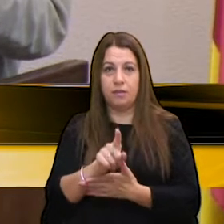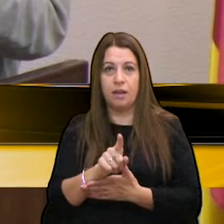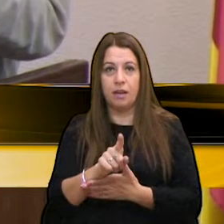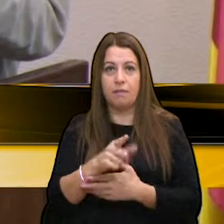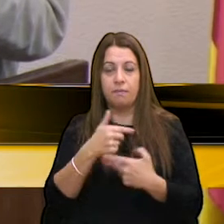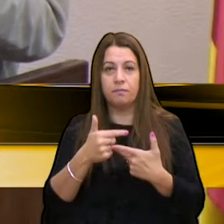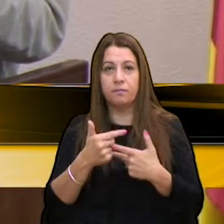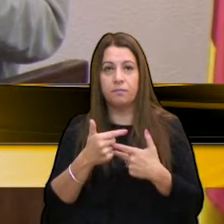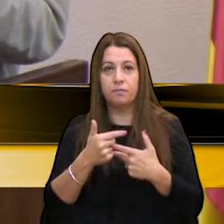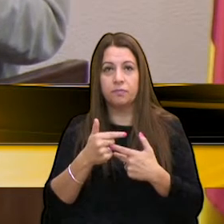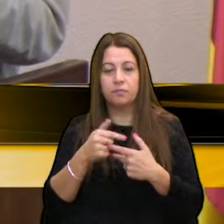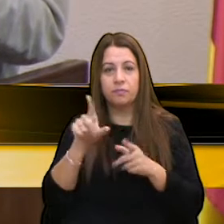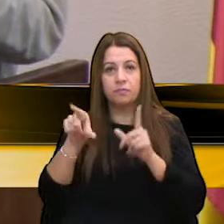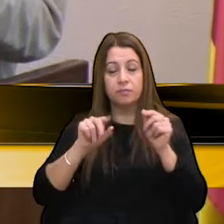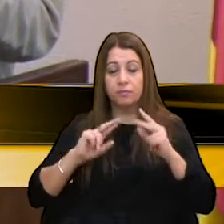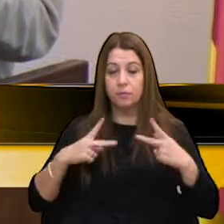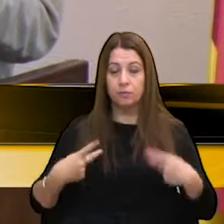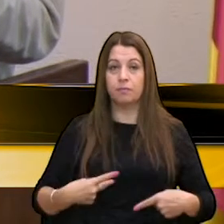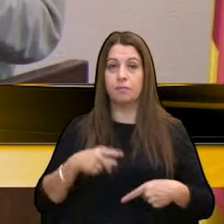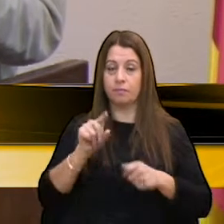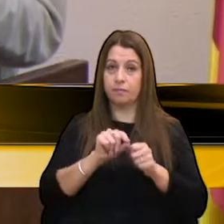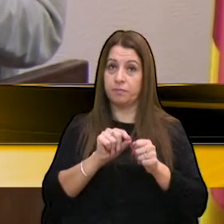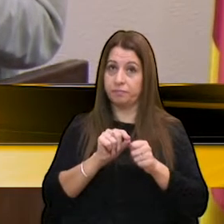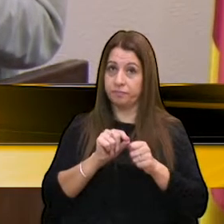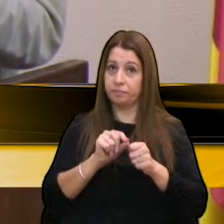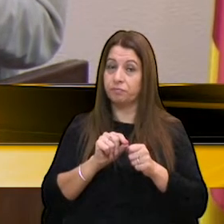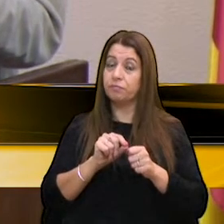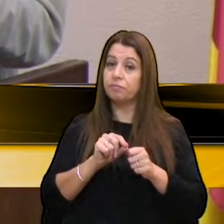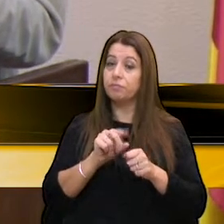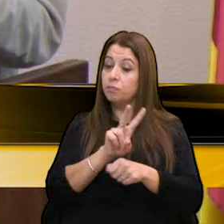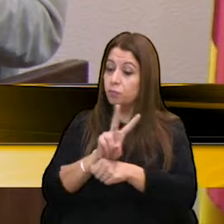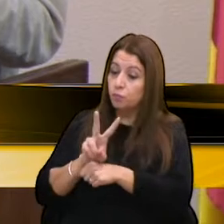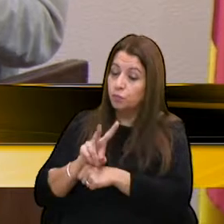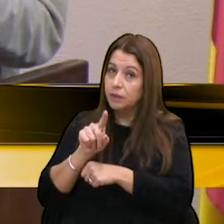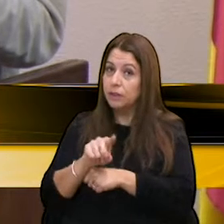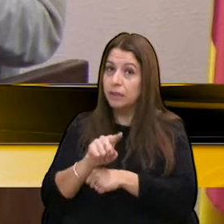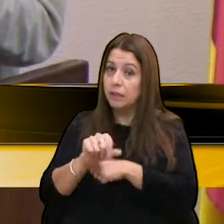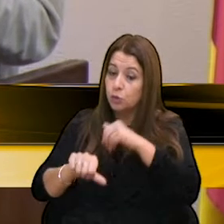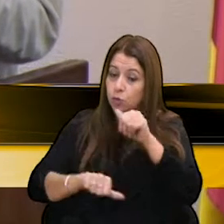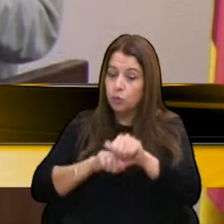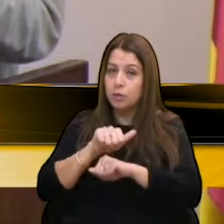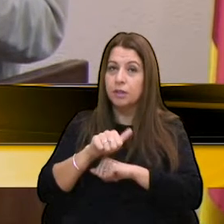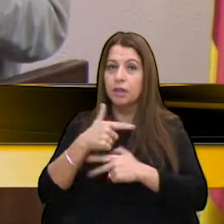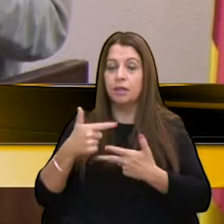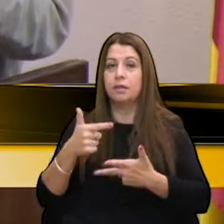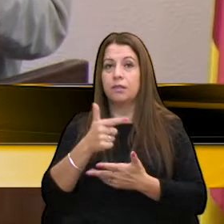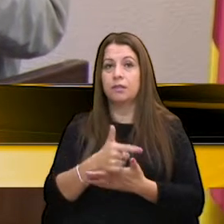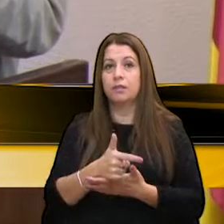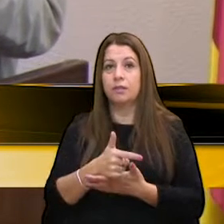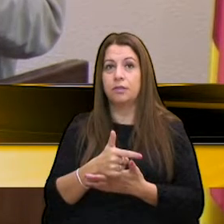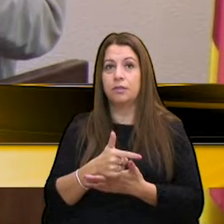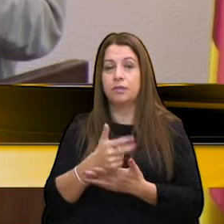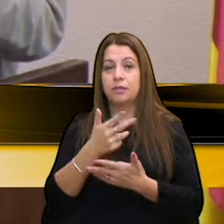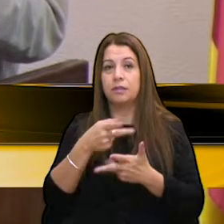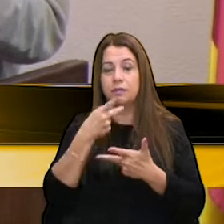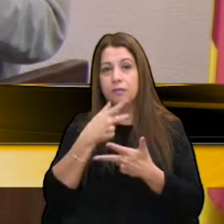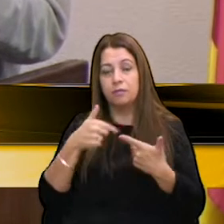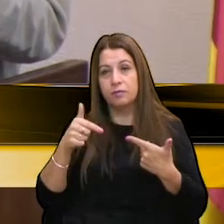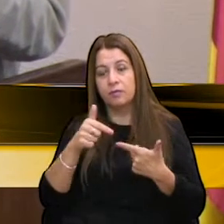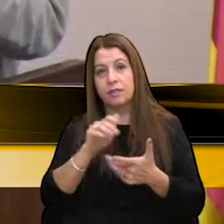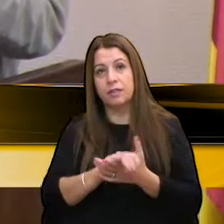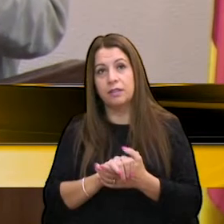reconhecer a história da humanidade, esse passado preservado e transformado nas